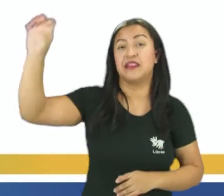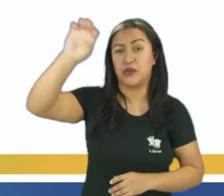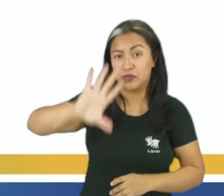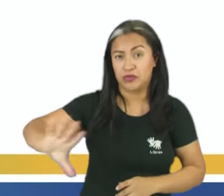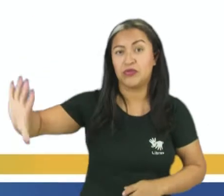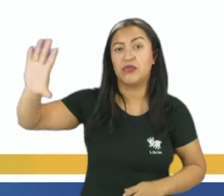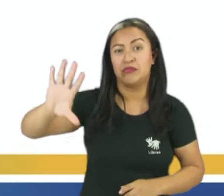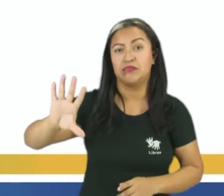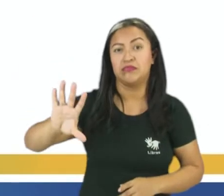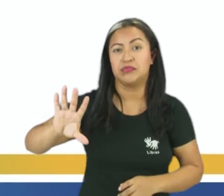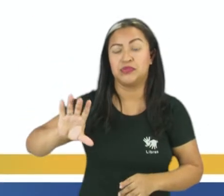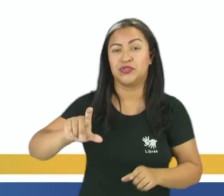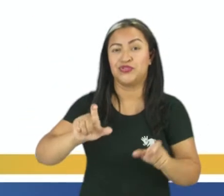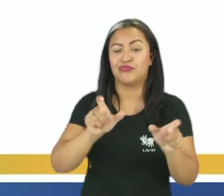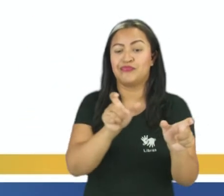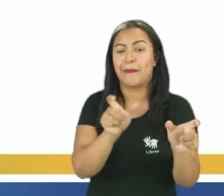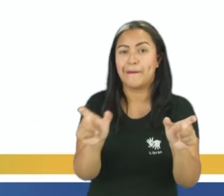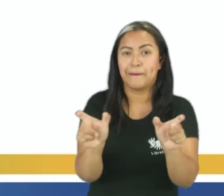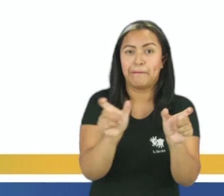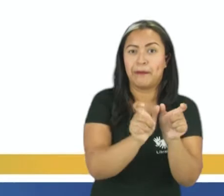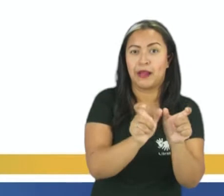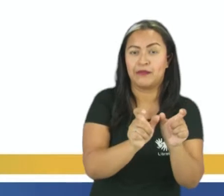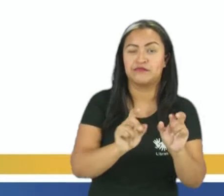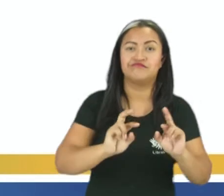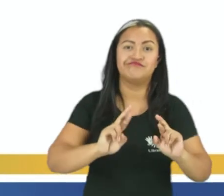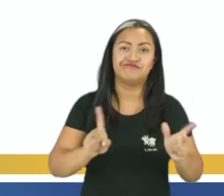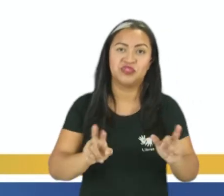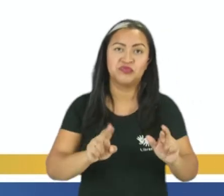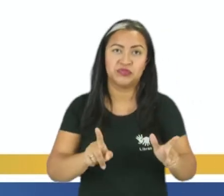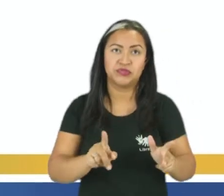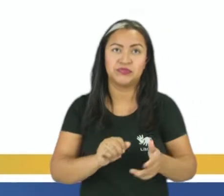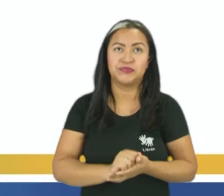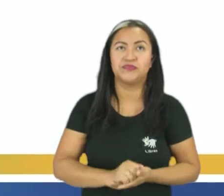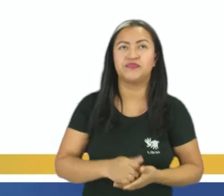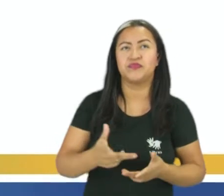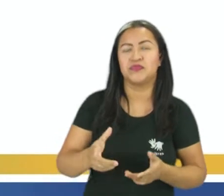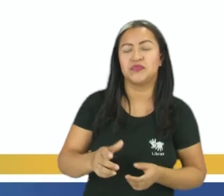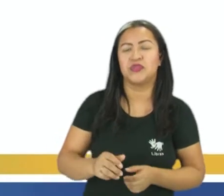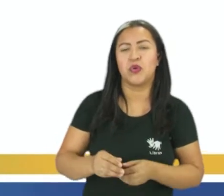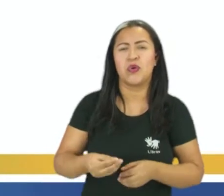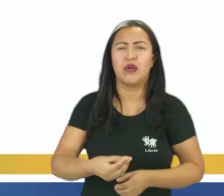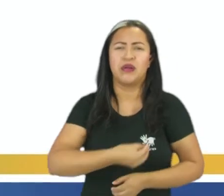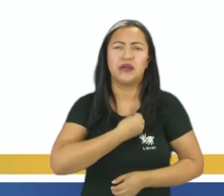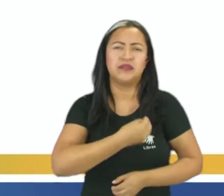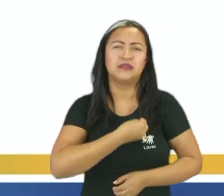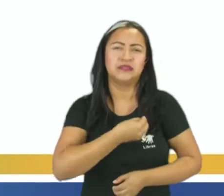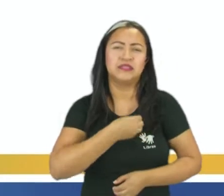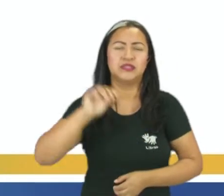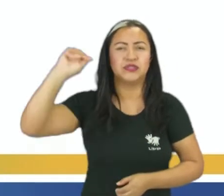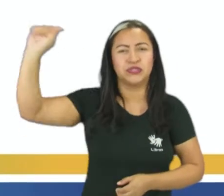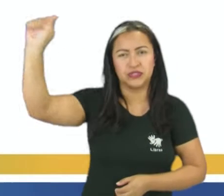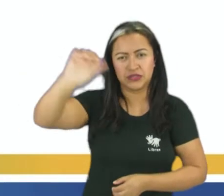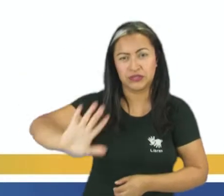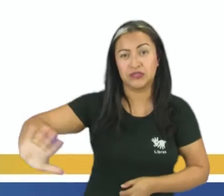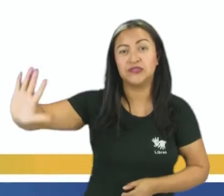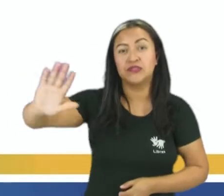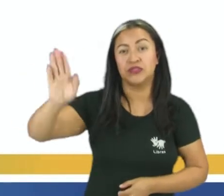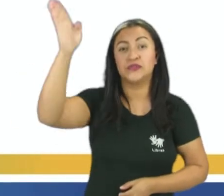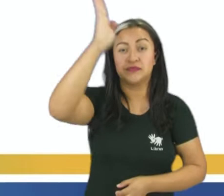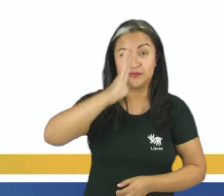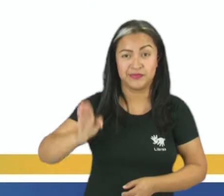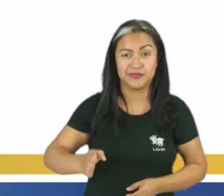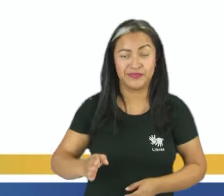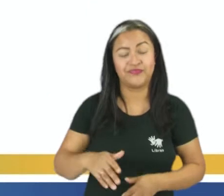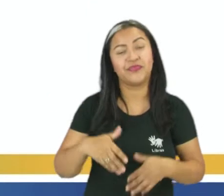considerados sinônimos, né. E aí a gente vai ter, claro, né, que a presença desses africanos no Brasil, né. E aí, como a